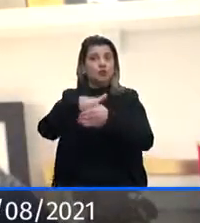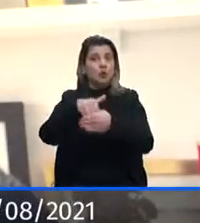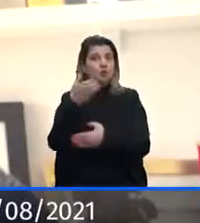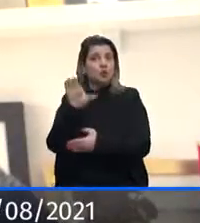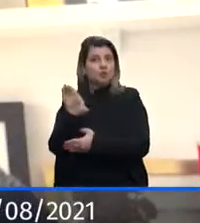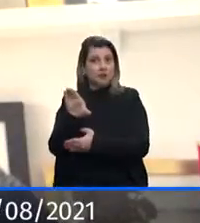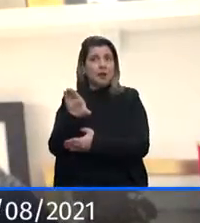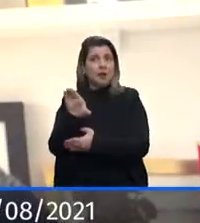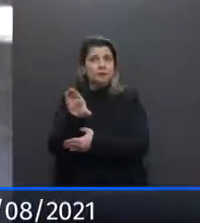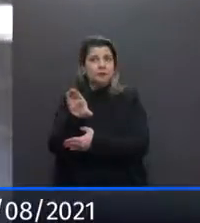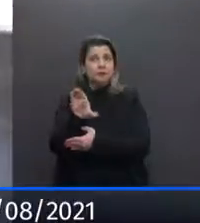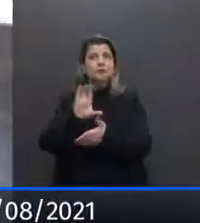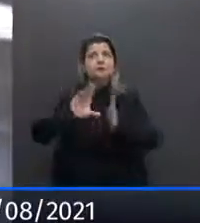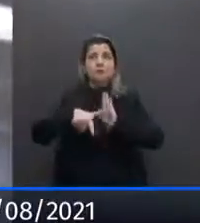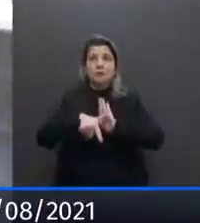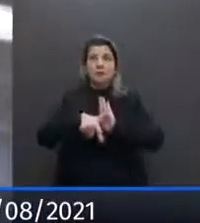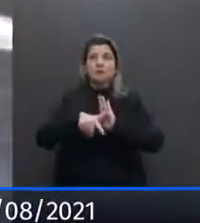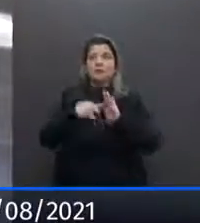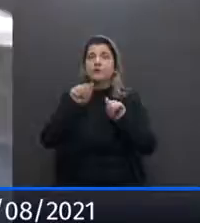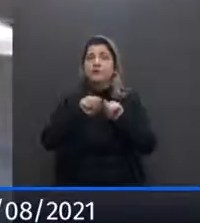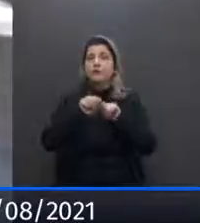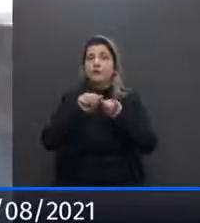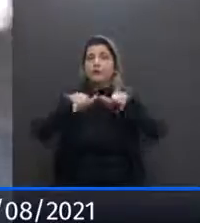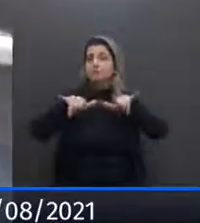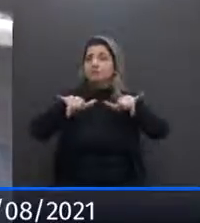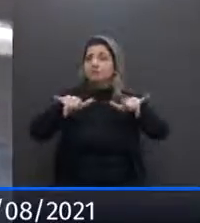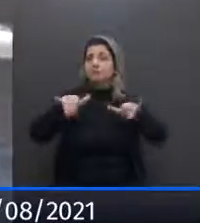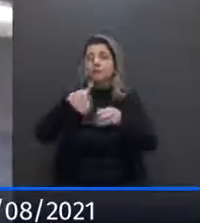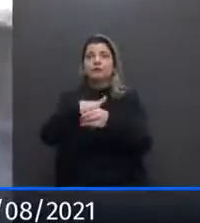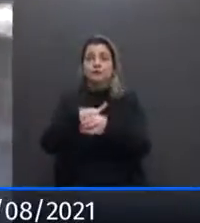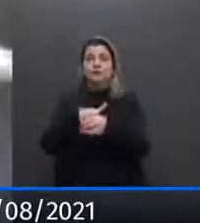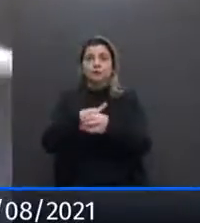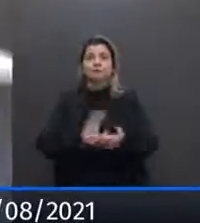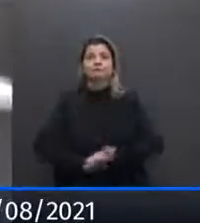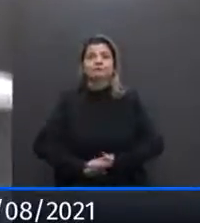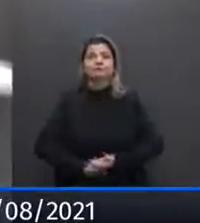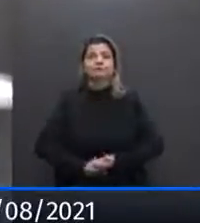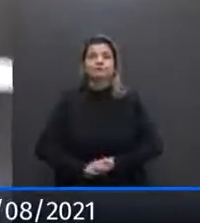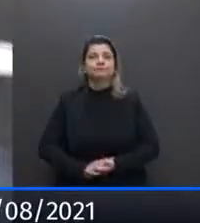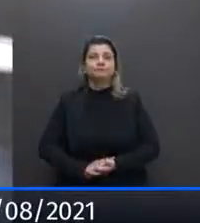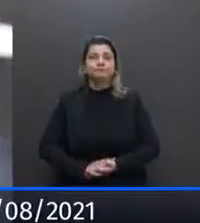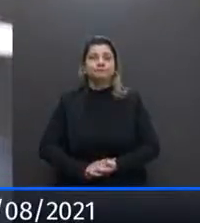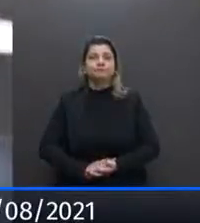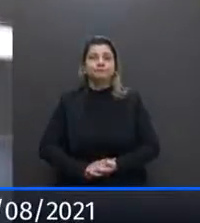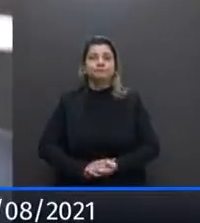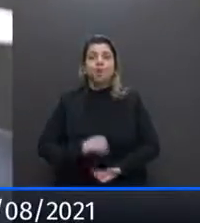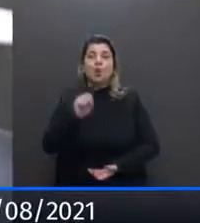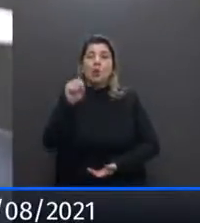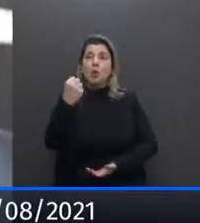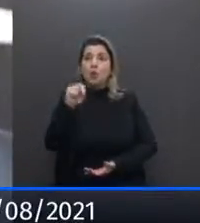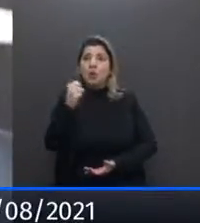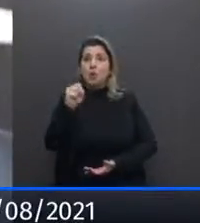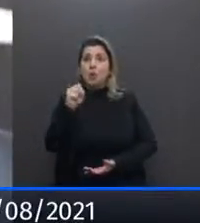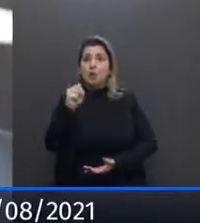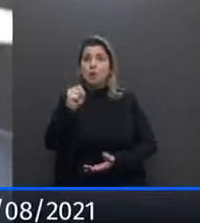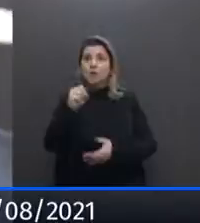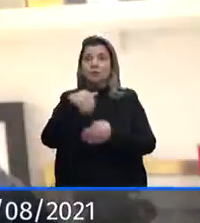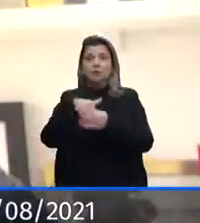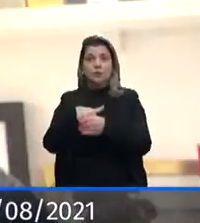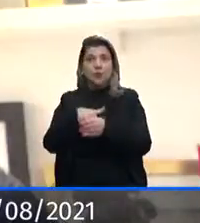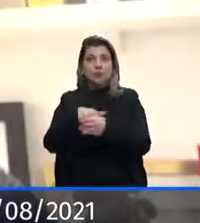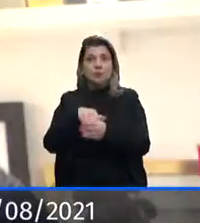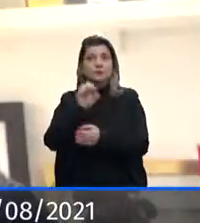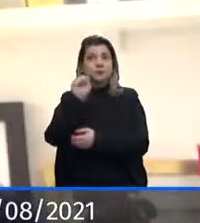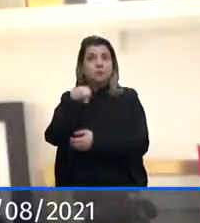de voto posteriormente para que fique registrado, tá certo? Ok, deputado. 8 votos favoráveis,